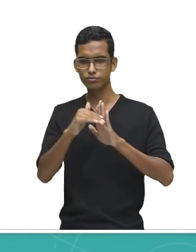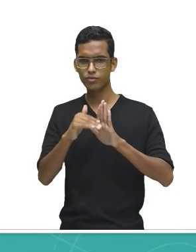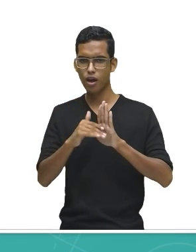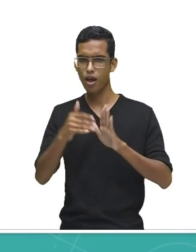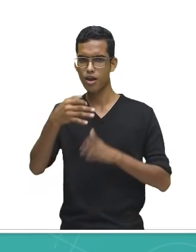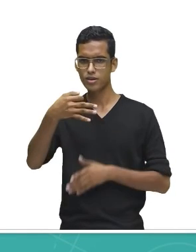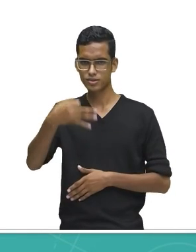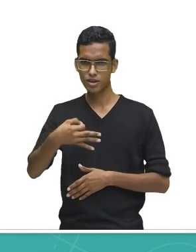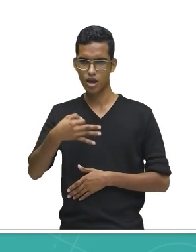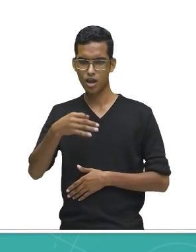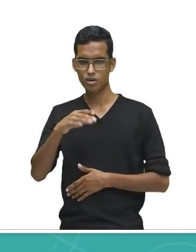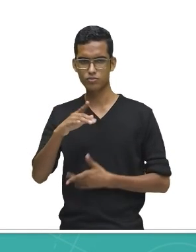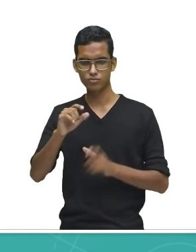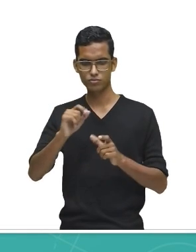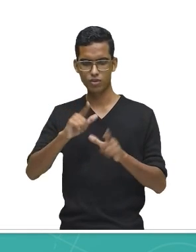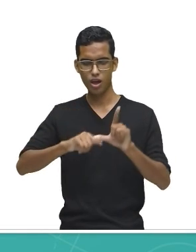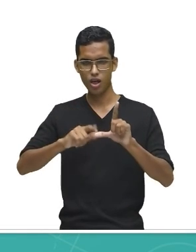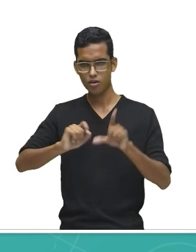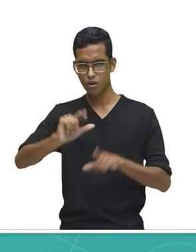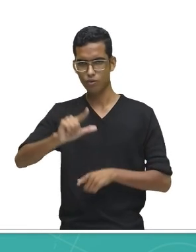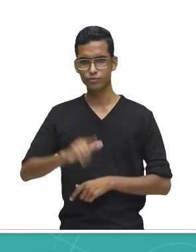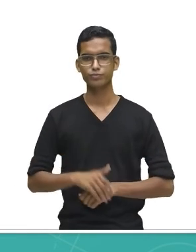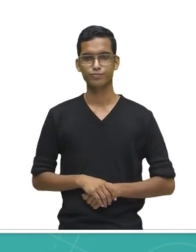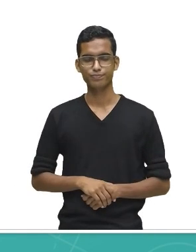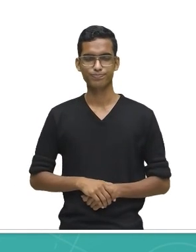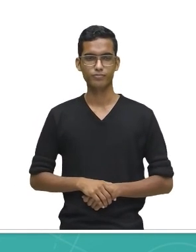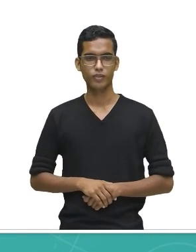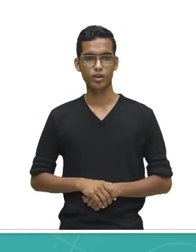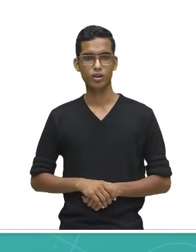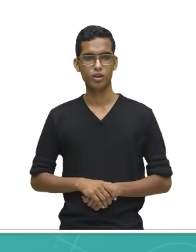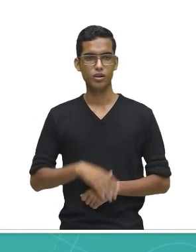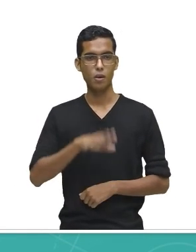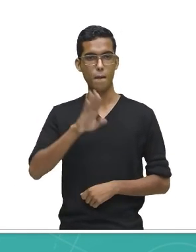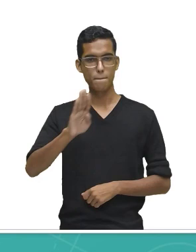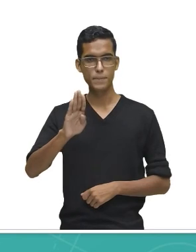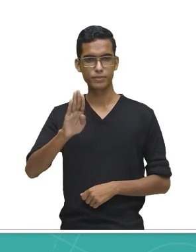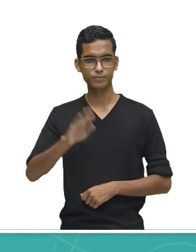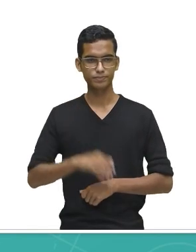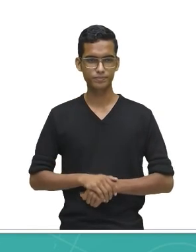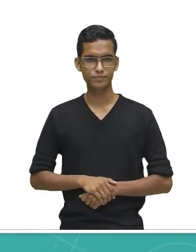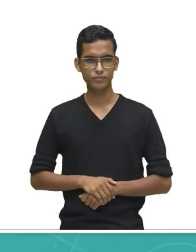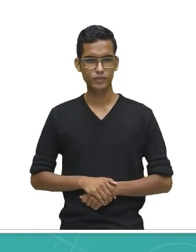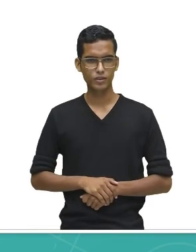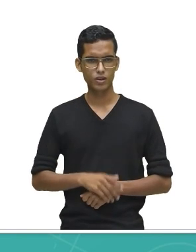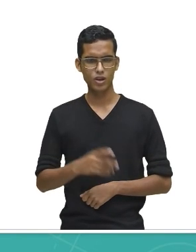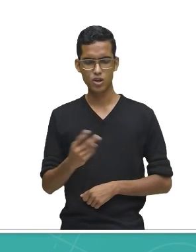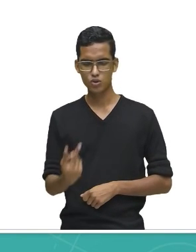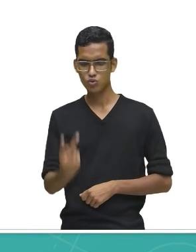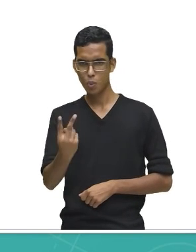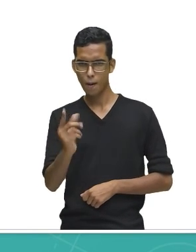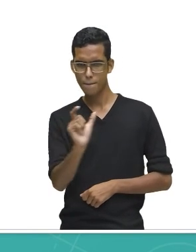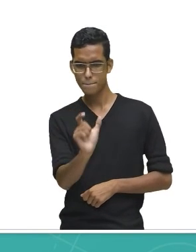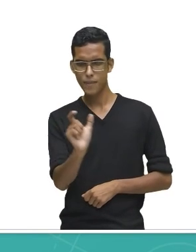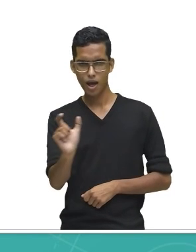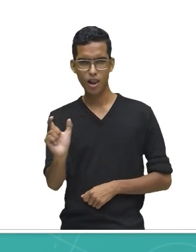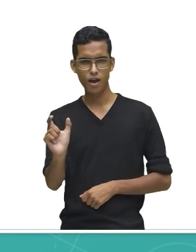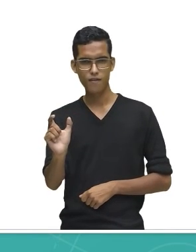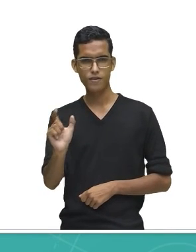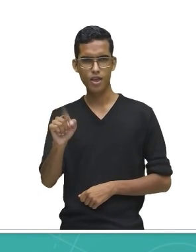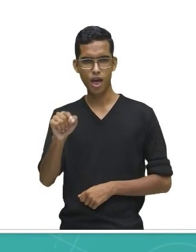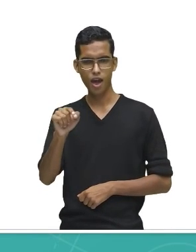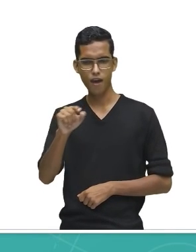apenas duas palavras foram pronunciadas corretamente, a sílaba tônica estava lá no lugarzinho certo,